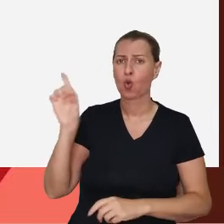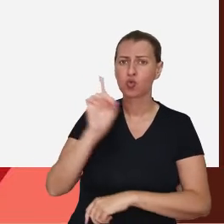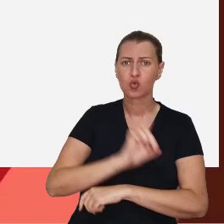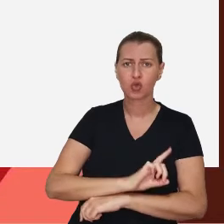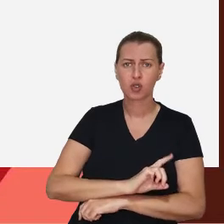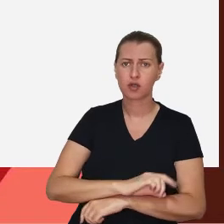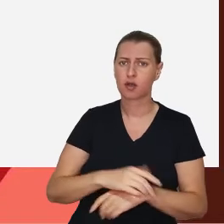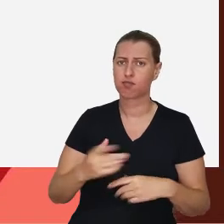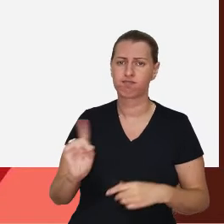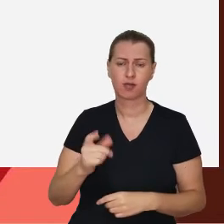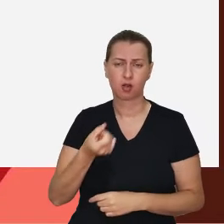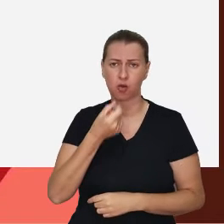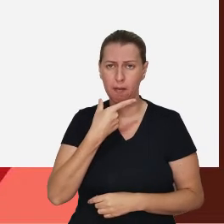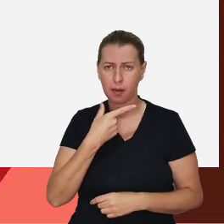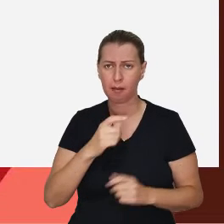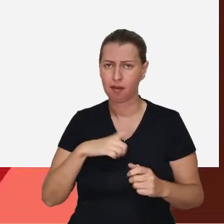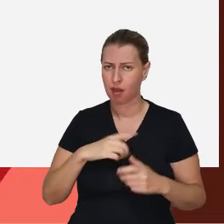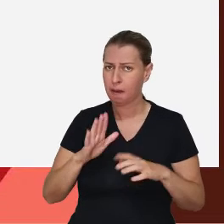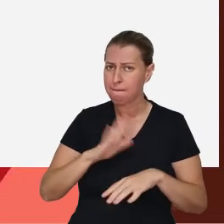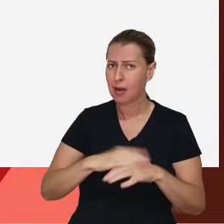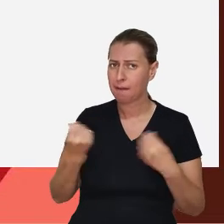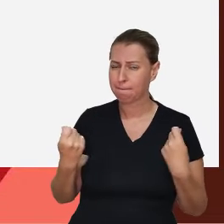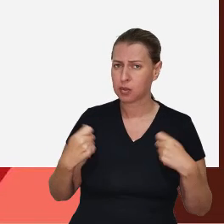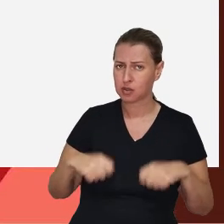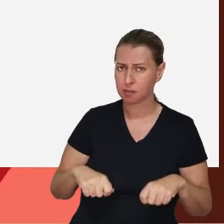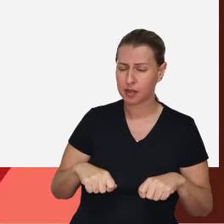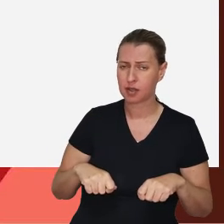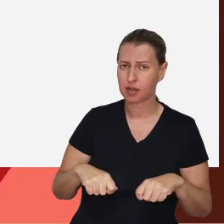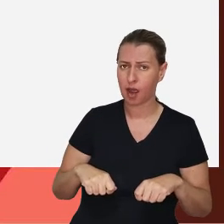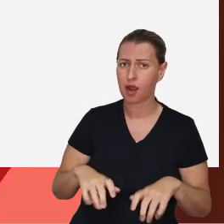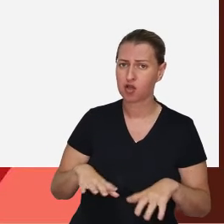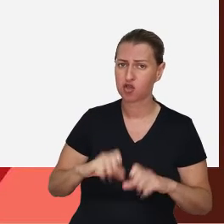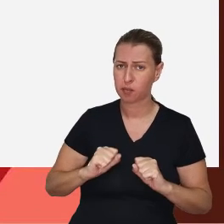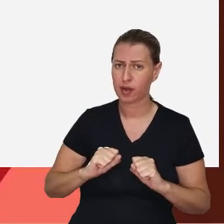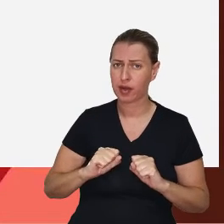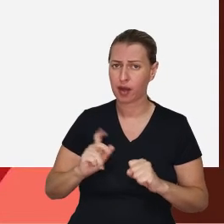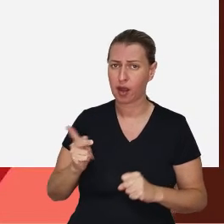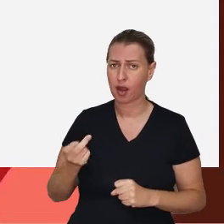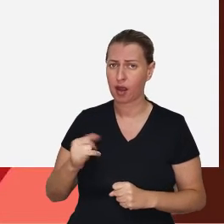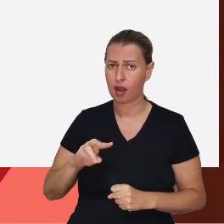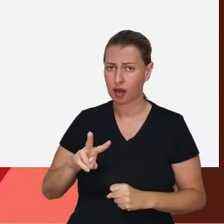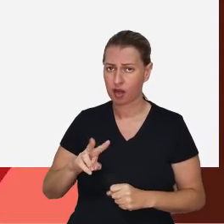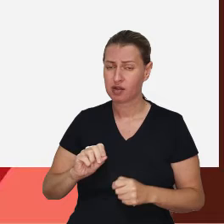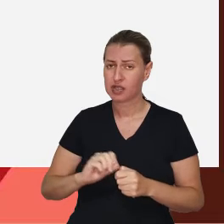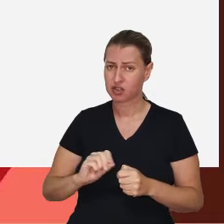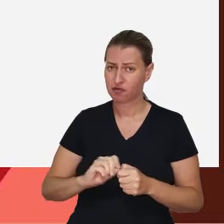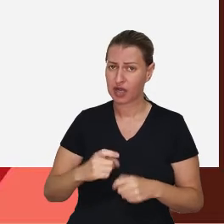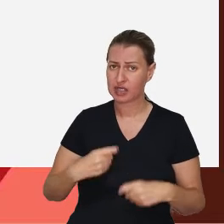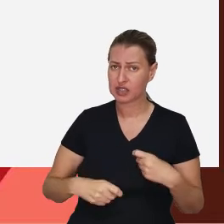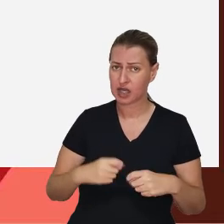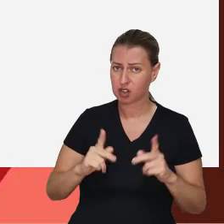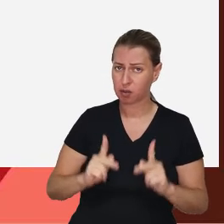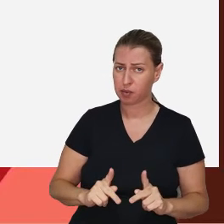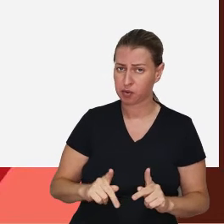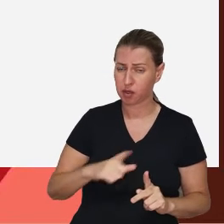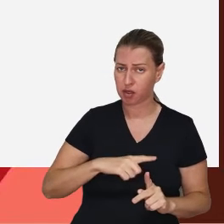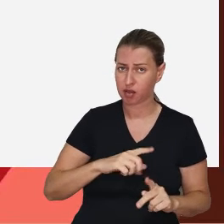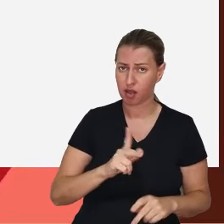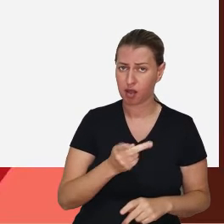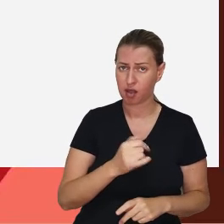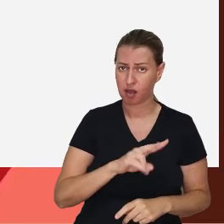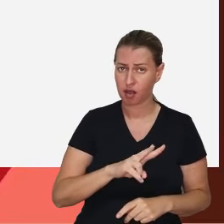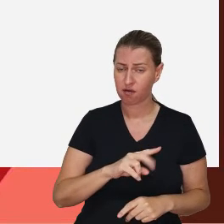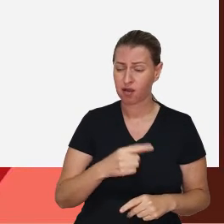que falhou, ela tem uma maior possibilidade de contrair caso ela tenha uma relação com alguém que esteja infectado ou não?